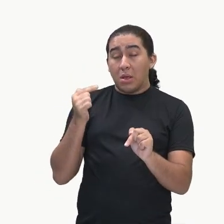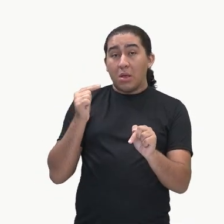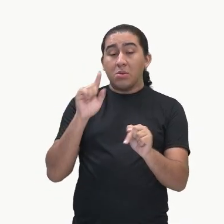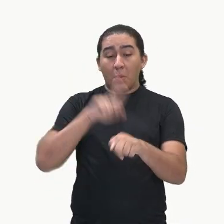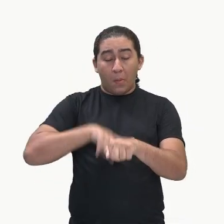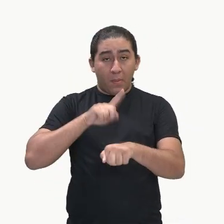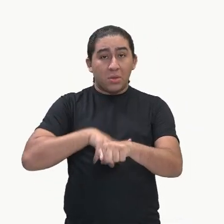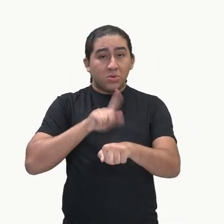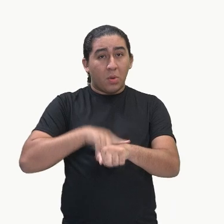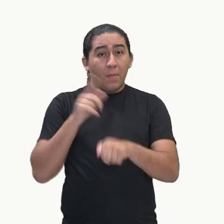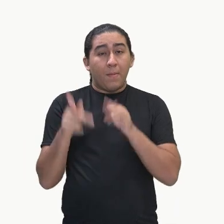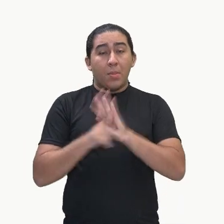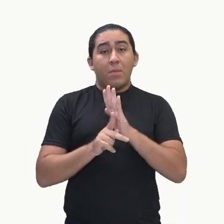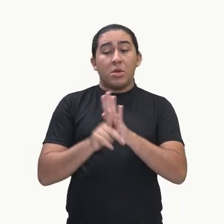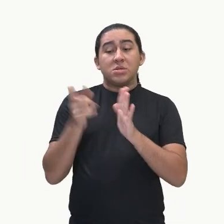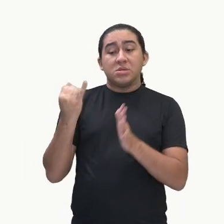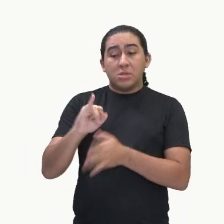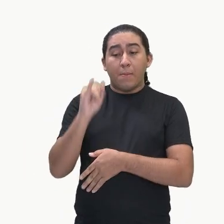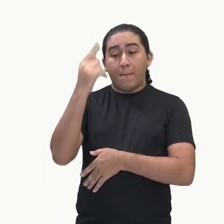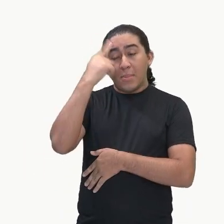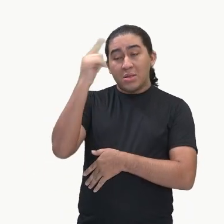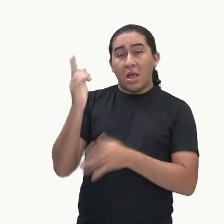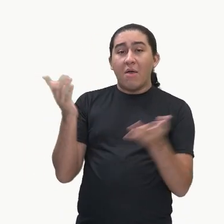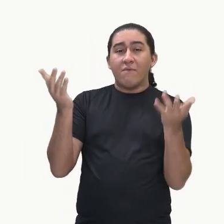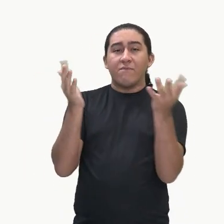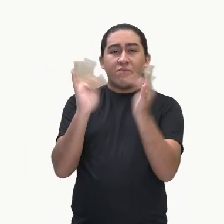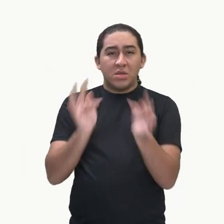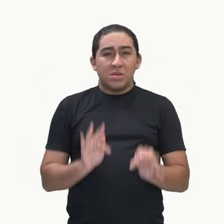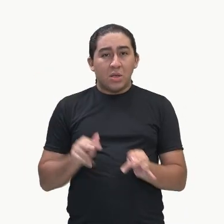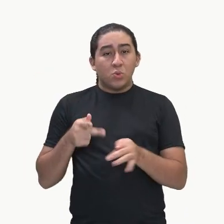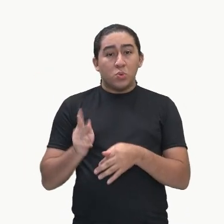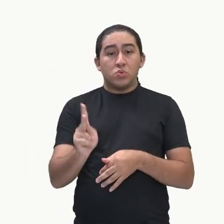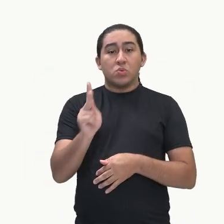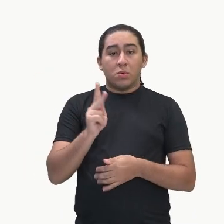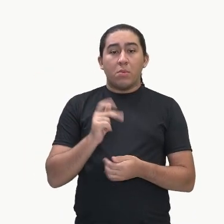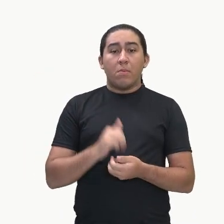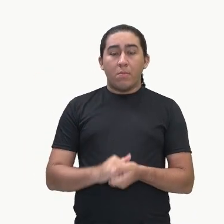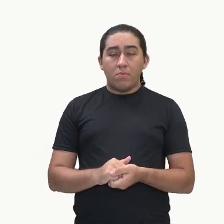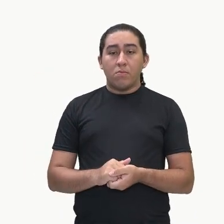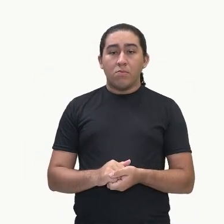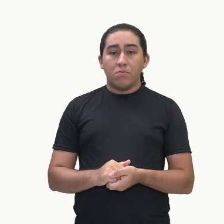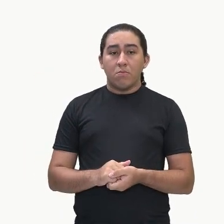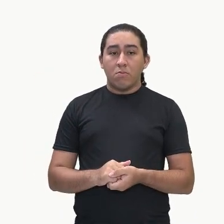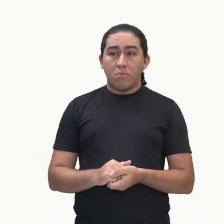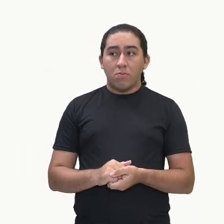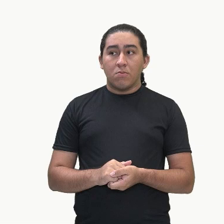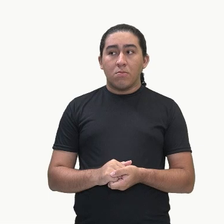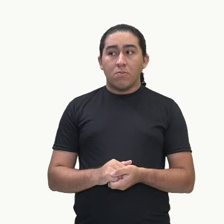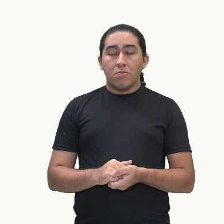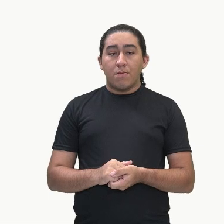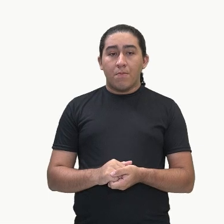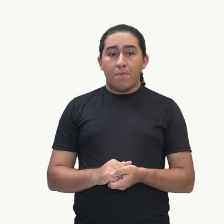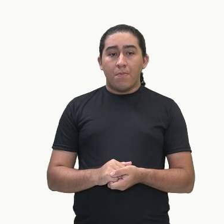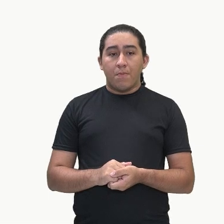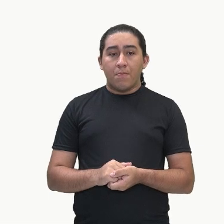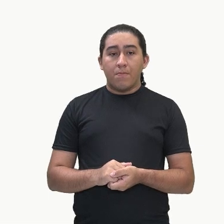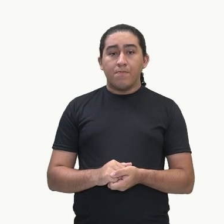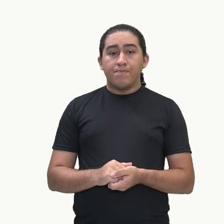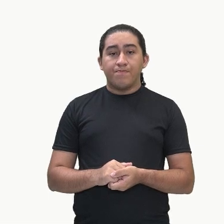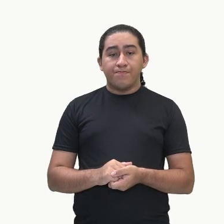momento, quando eu digo que a alegria ainda está comigo neste momento, né, uma ação que